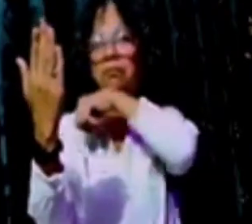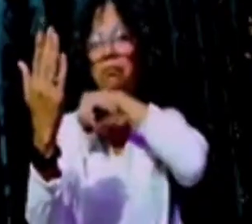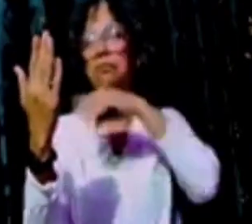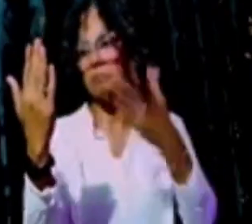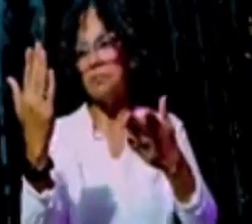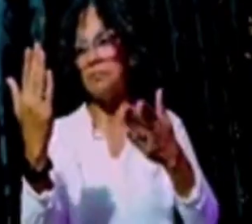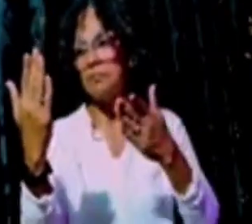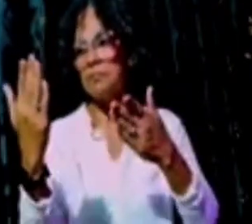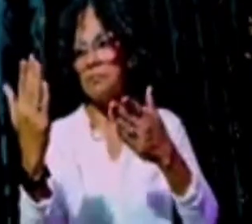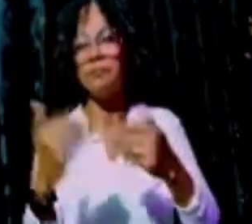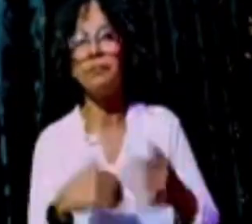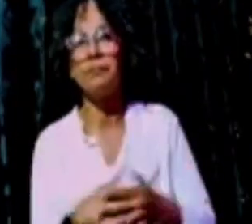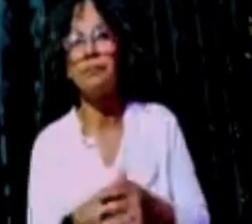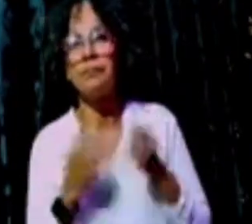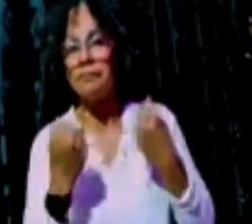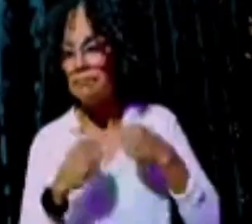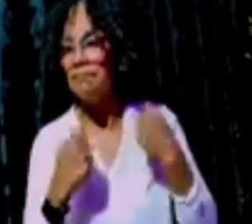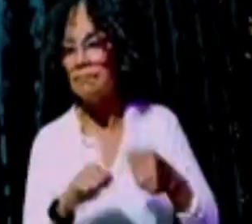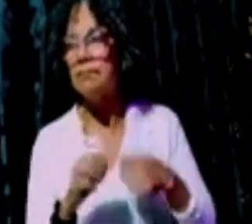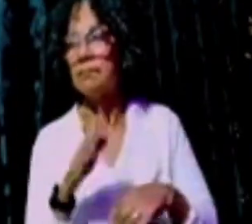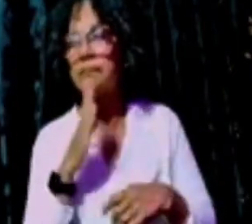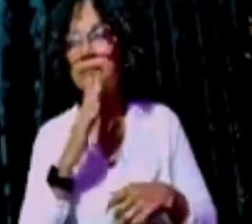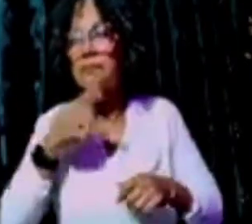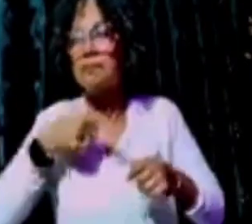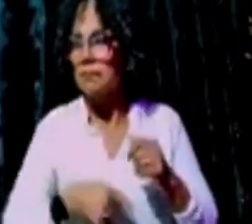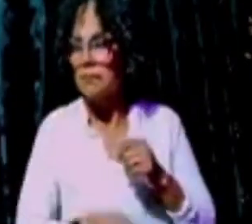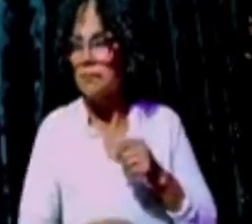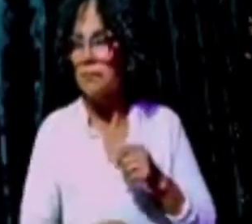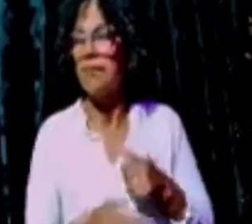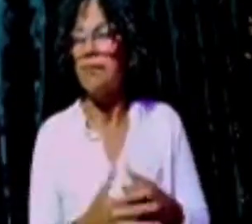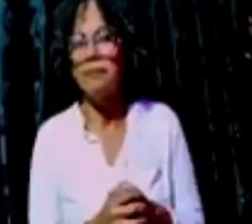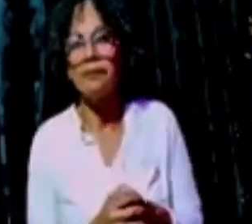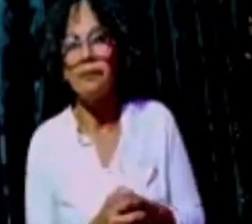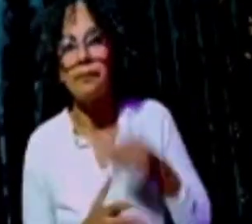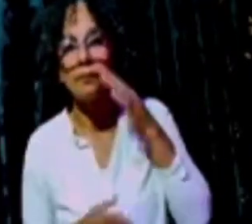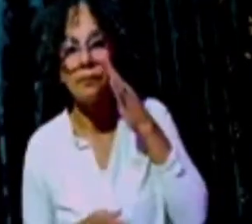esse contato com os surdos para a gente poder também estar atualizado na língua, né?